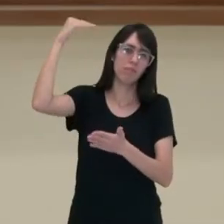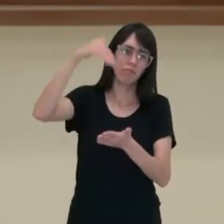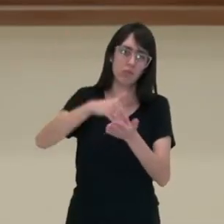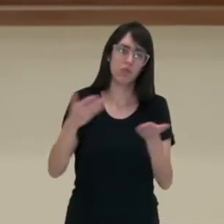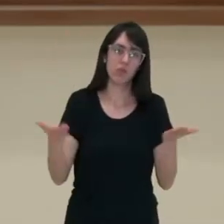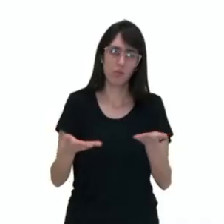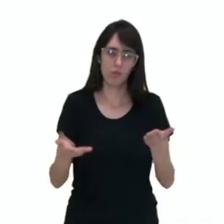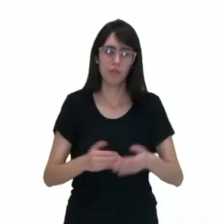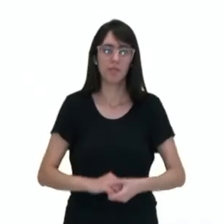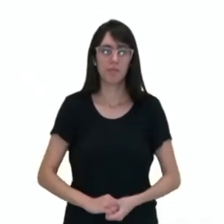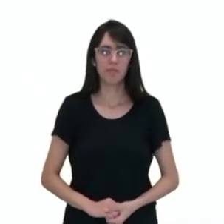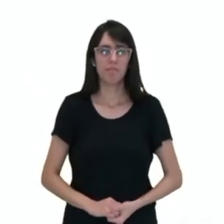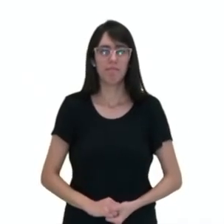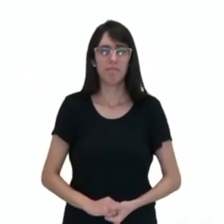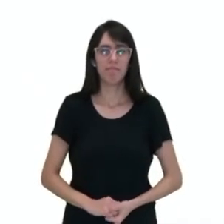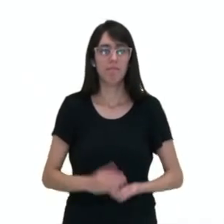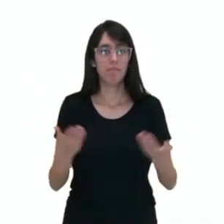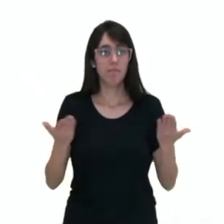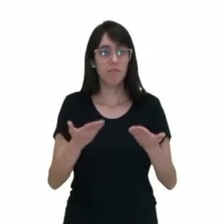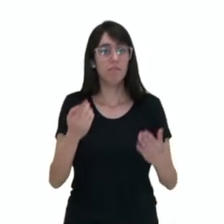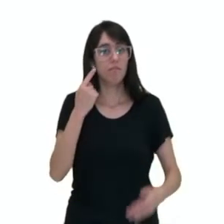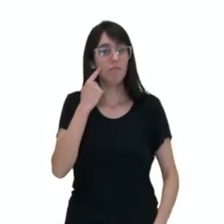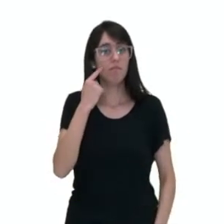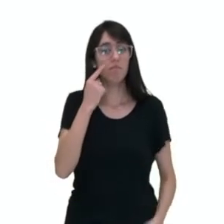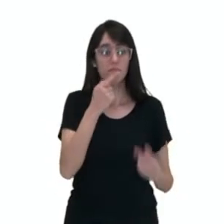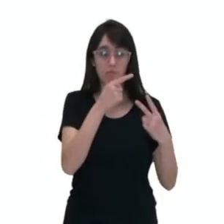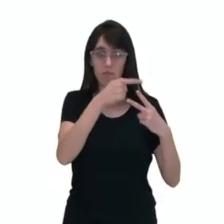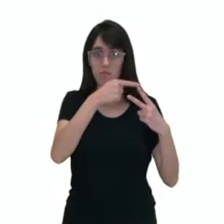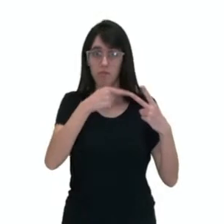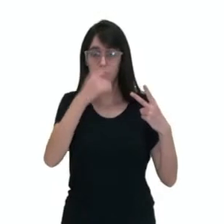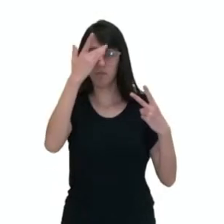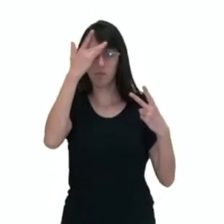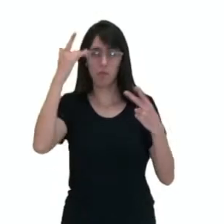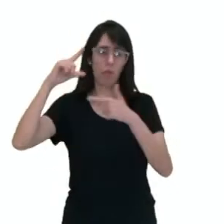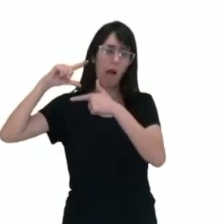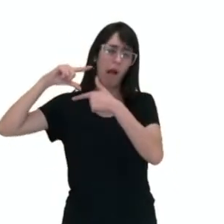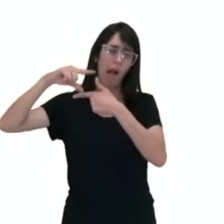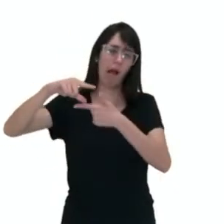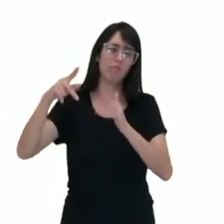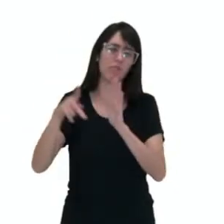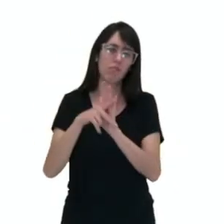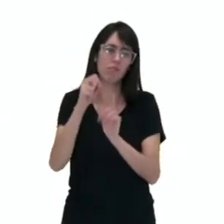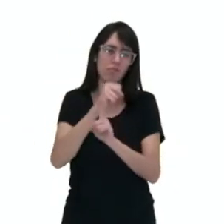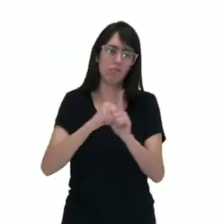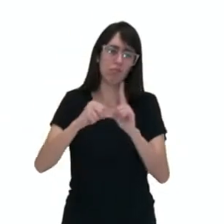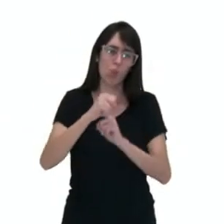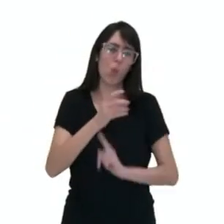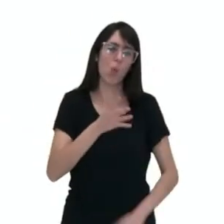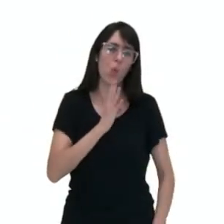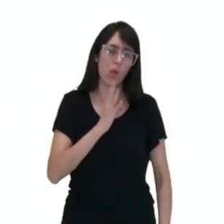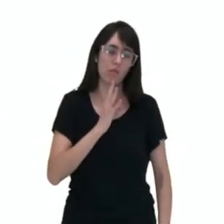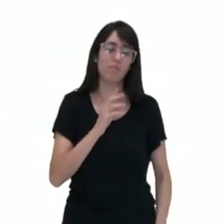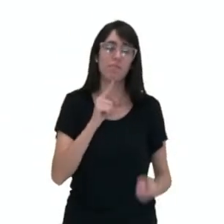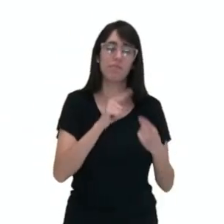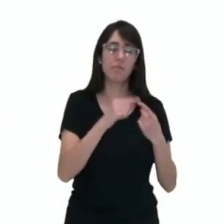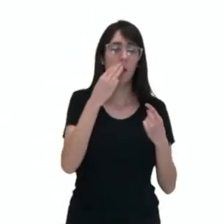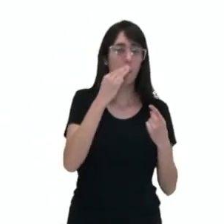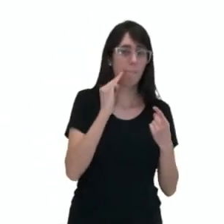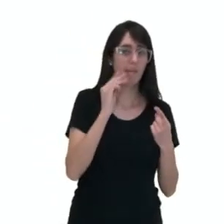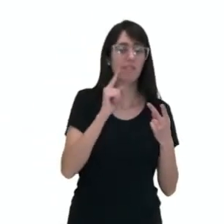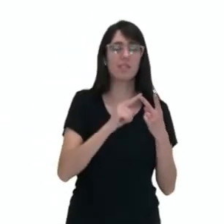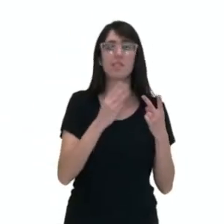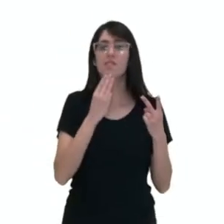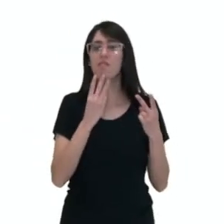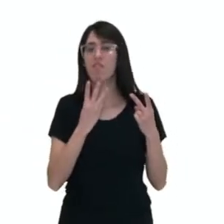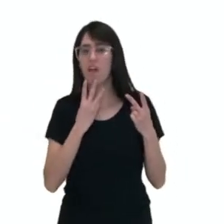seguindo. Agora, vamos ver dois autores clássicos da sociologia, que é o Marx e o Weber. Vamos ver